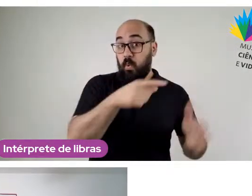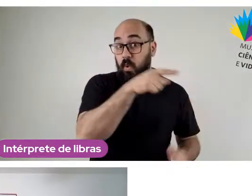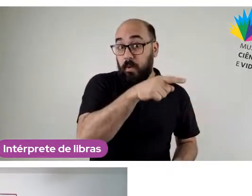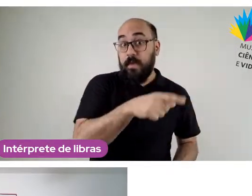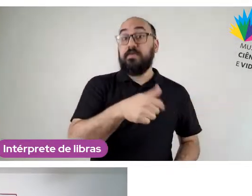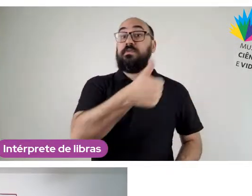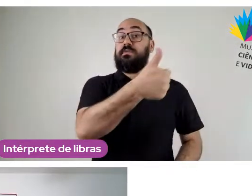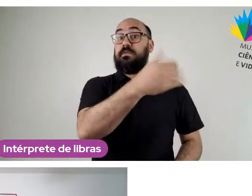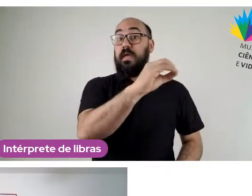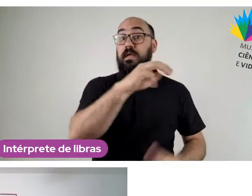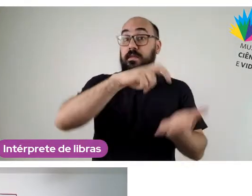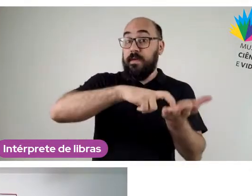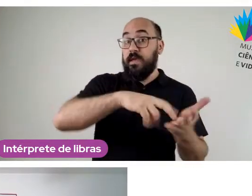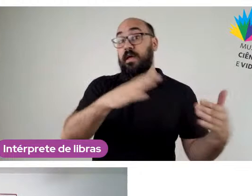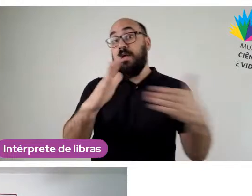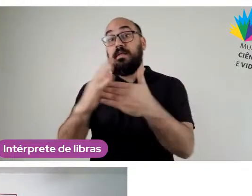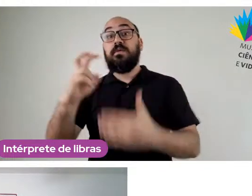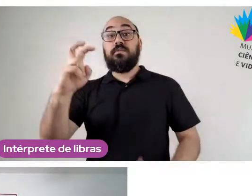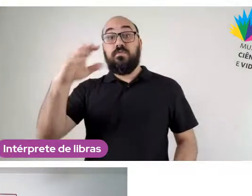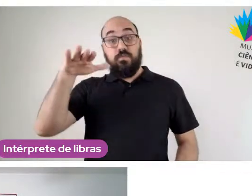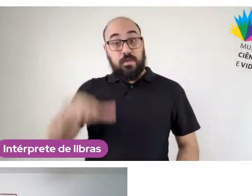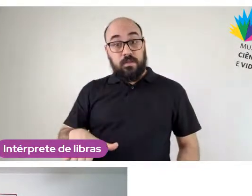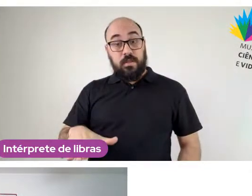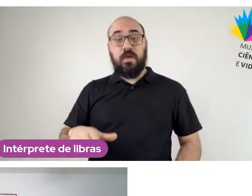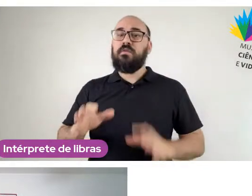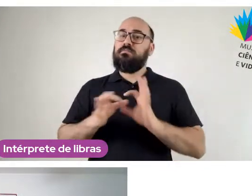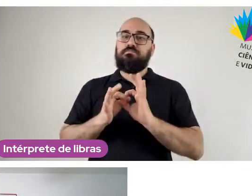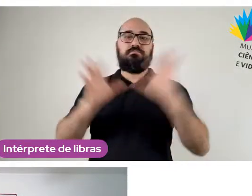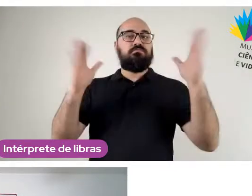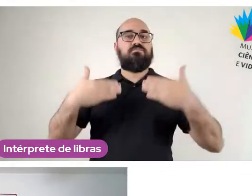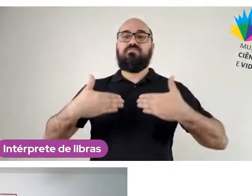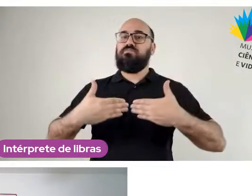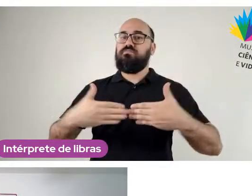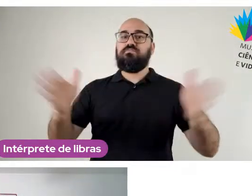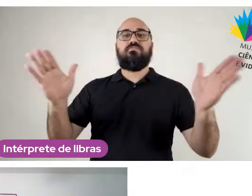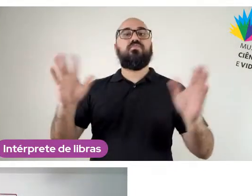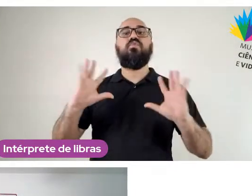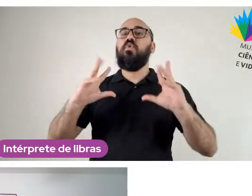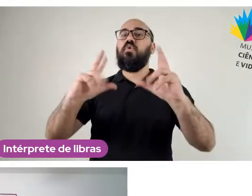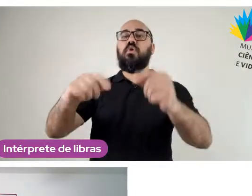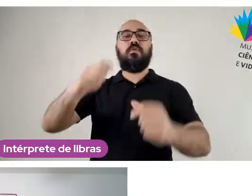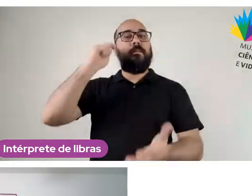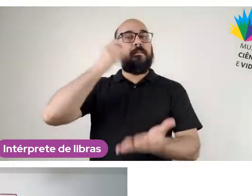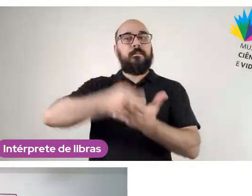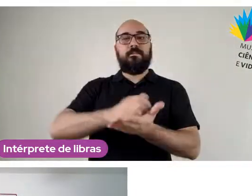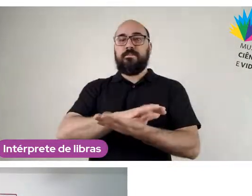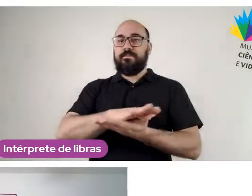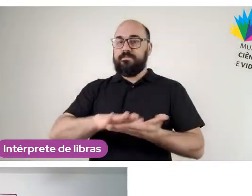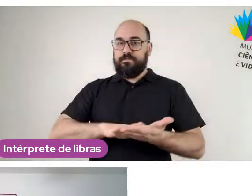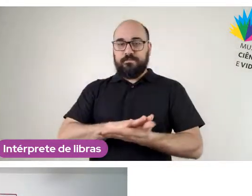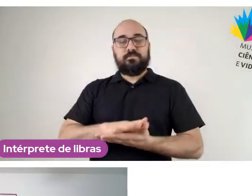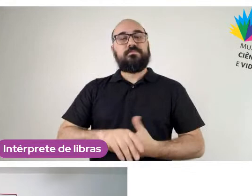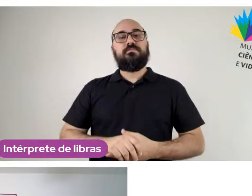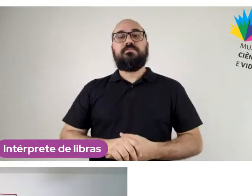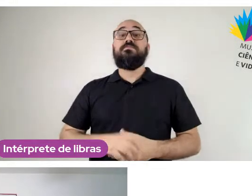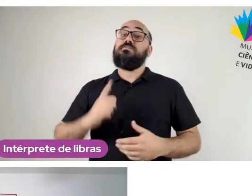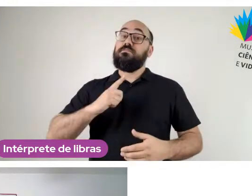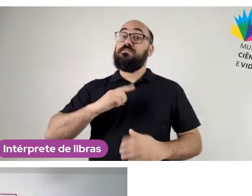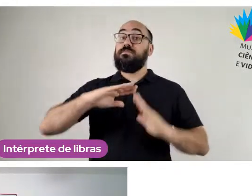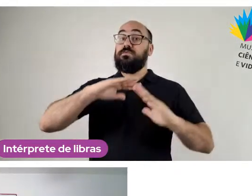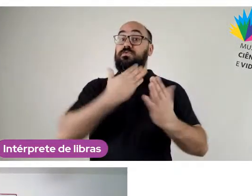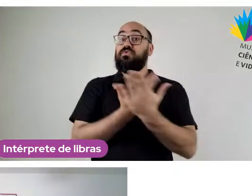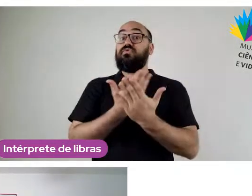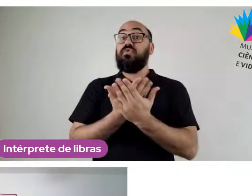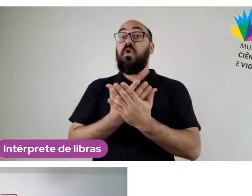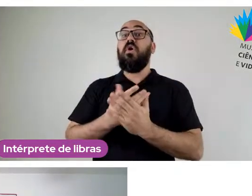tarde, né, aberta e gratuita para todos. E vamos contar com a visitação de várias escolas aqui do Rio de Janeiro para